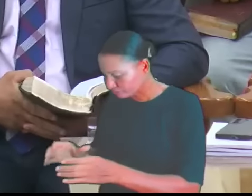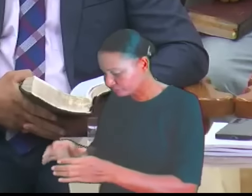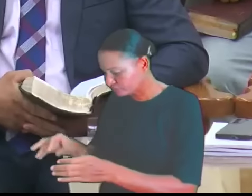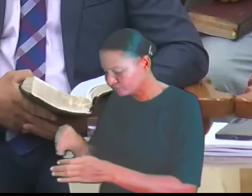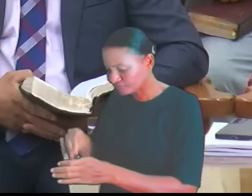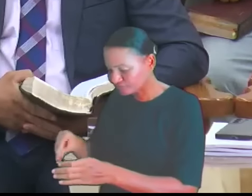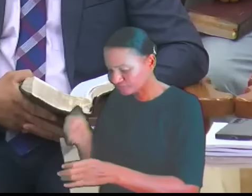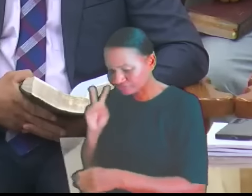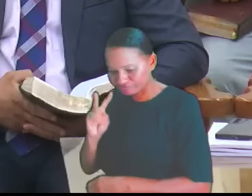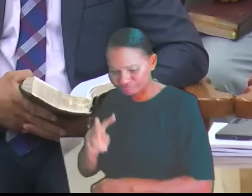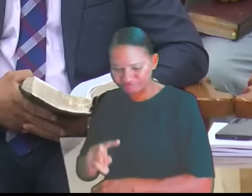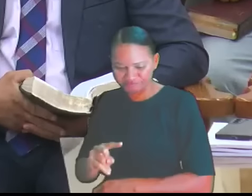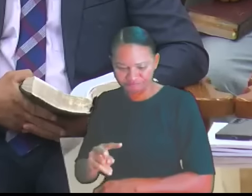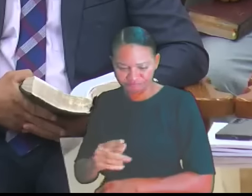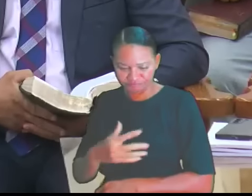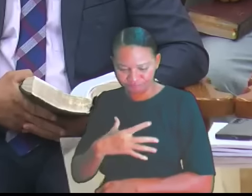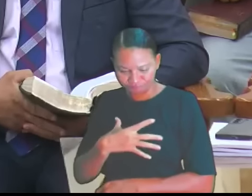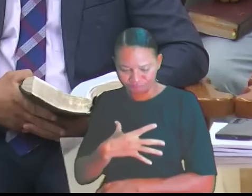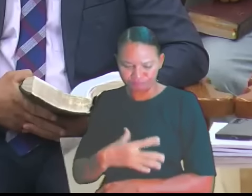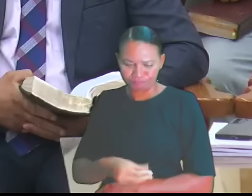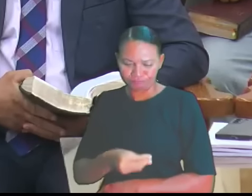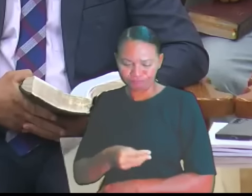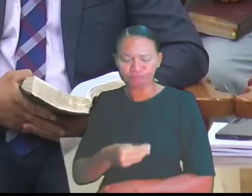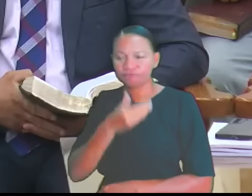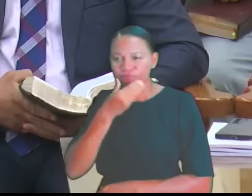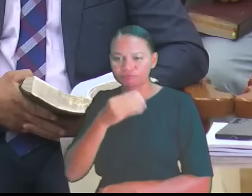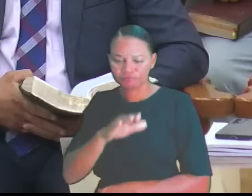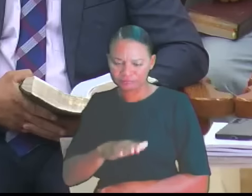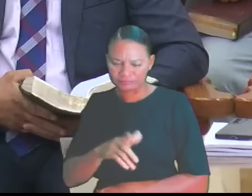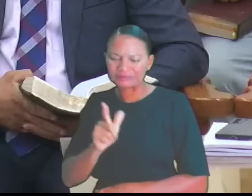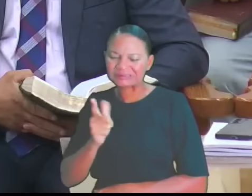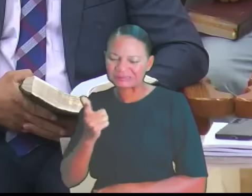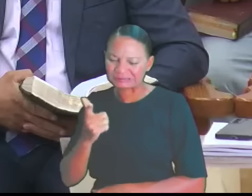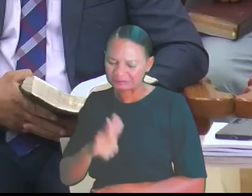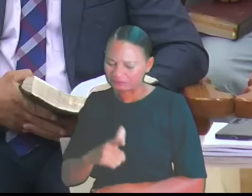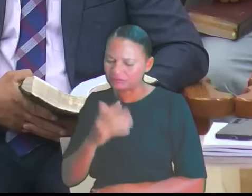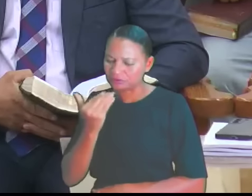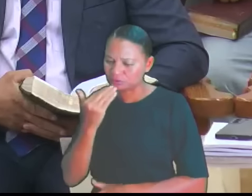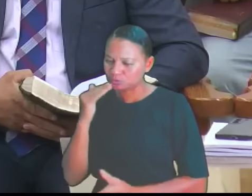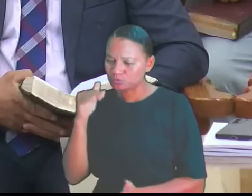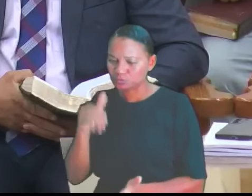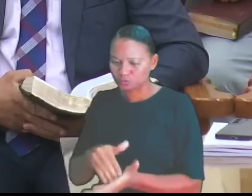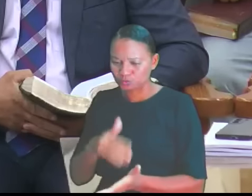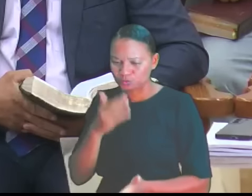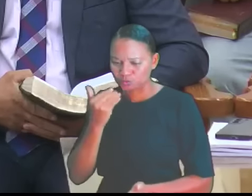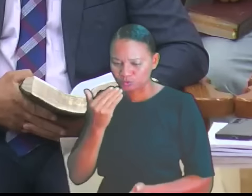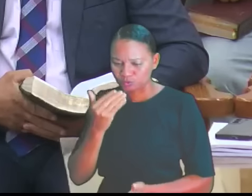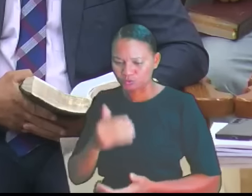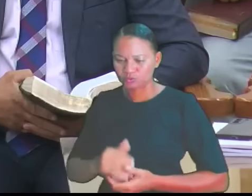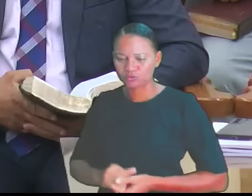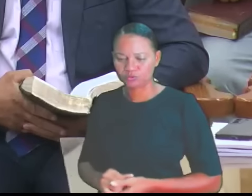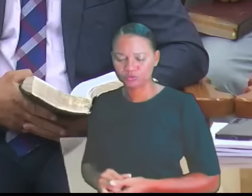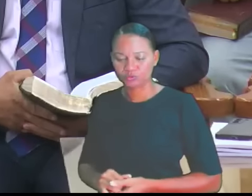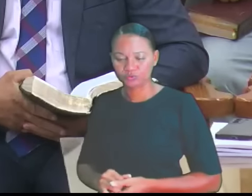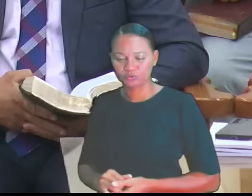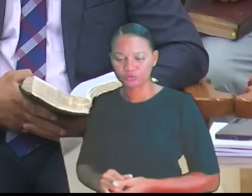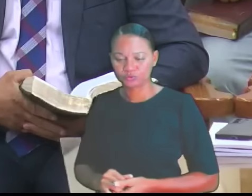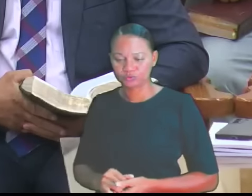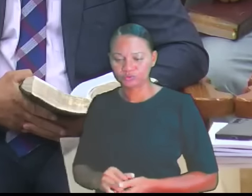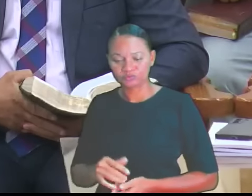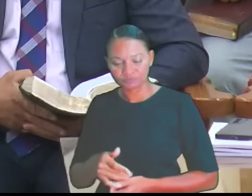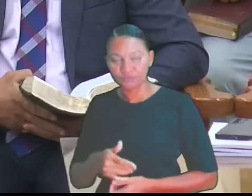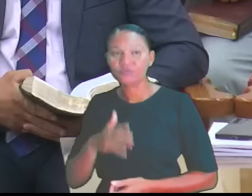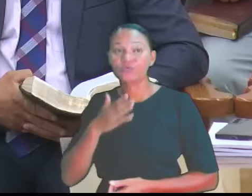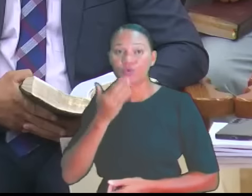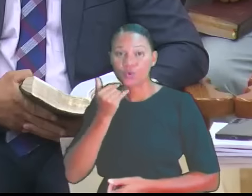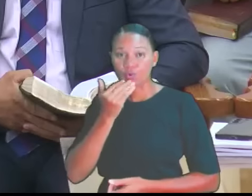menino, disse: aqui vai dar mais uma refeição. Eu vou fazer a última refeição. Vai comer